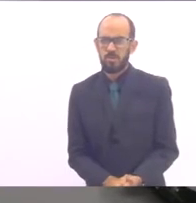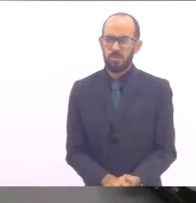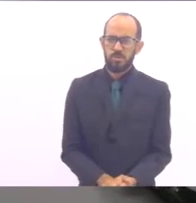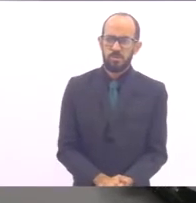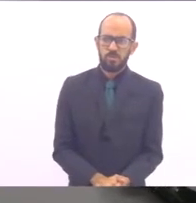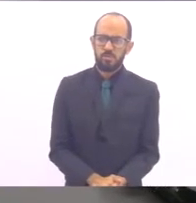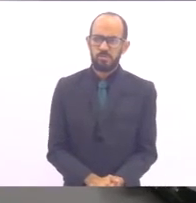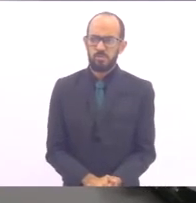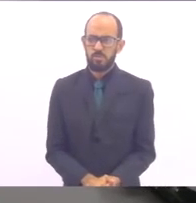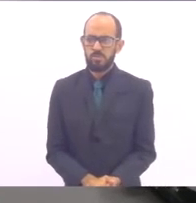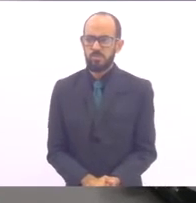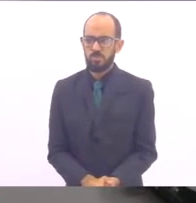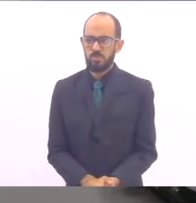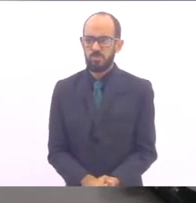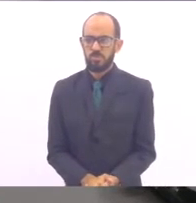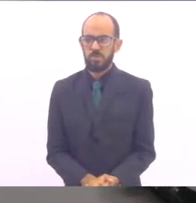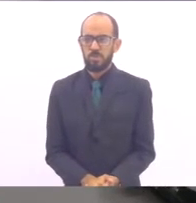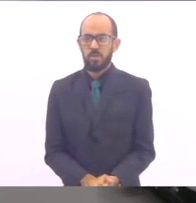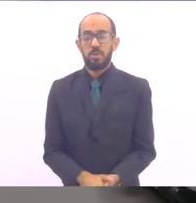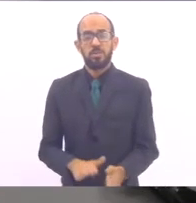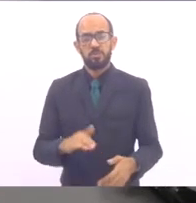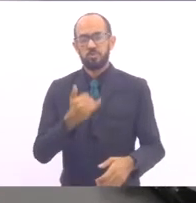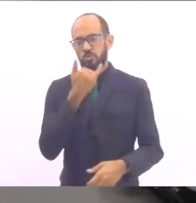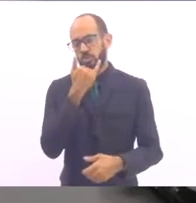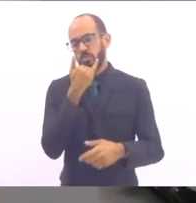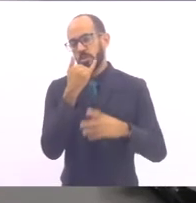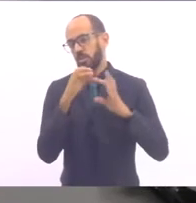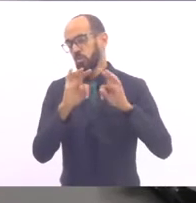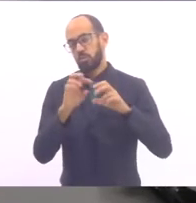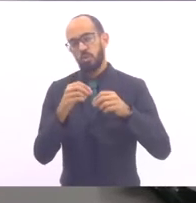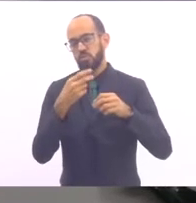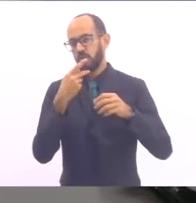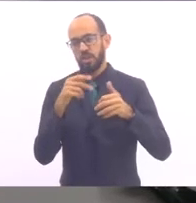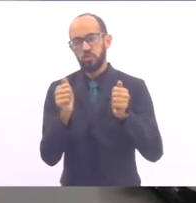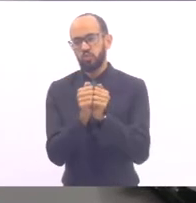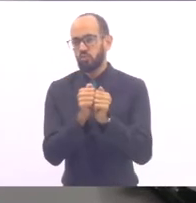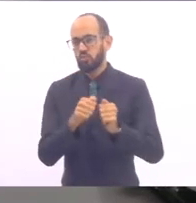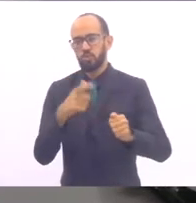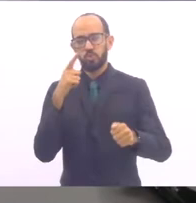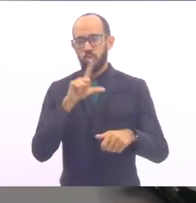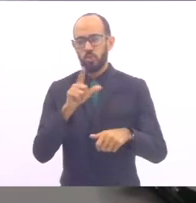da autorização da isenção. É. Que aí pagou...